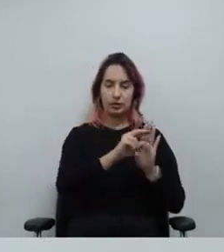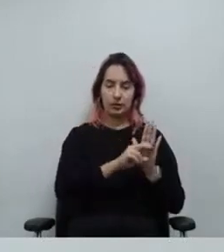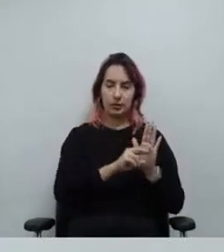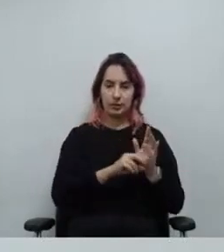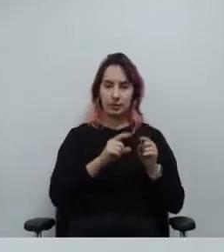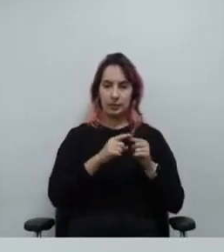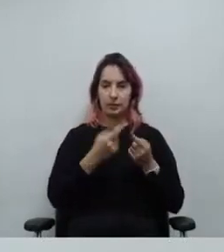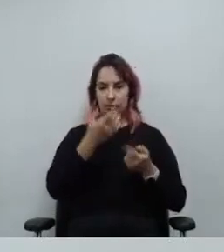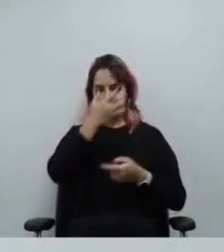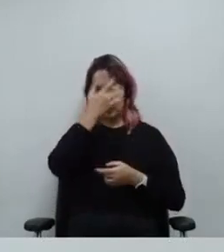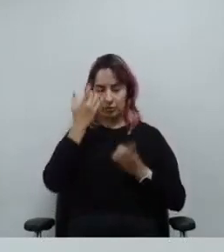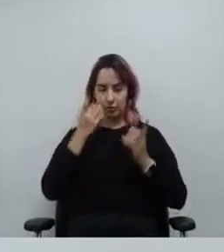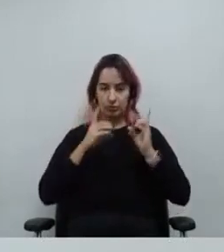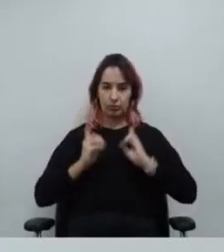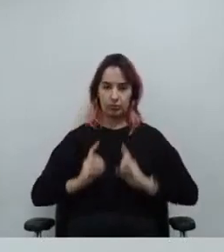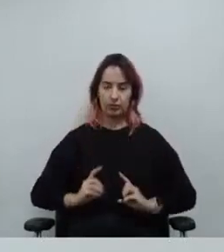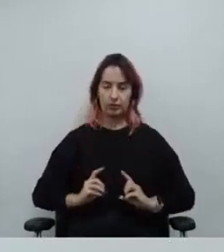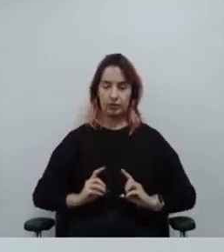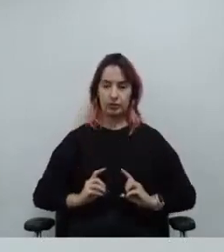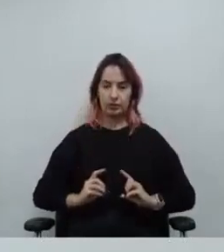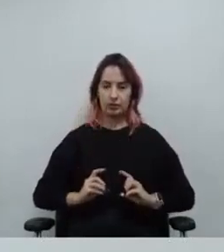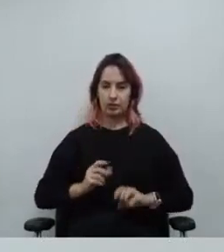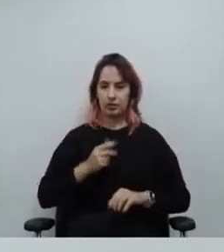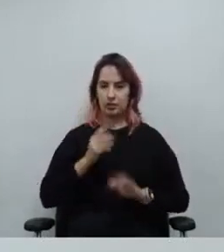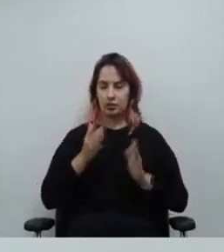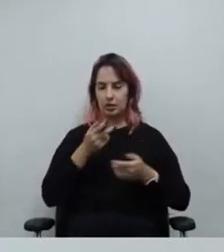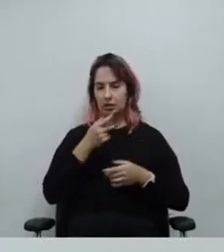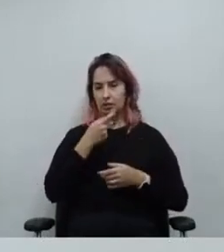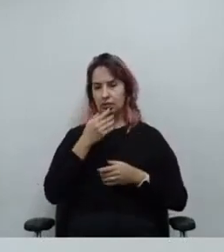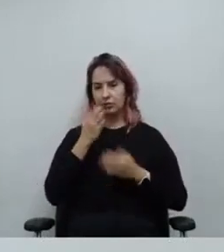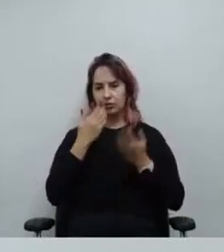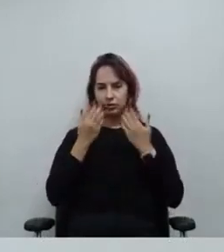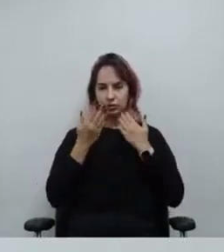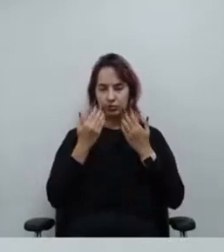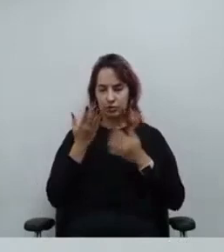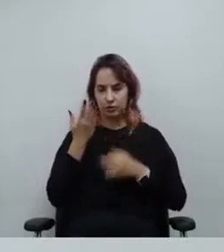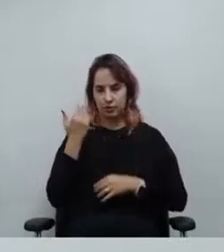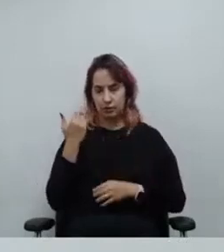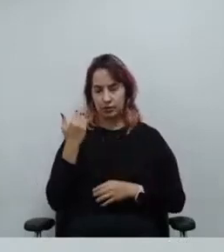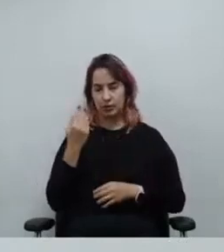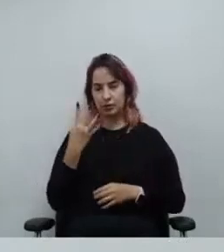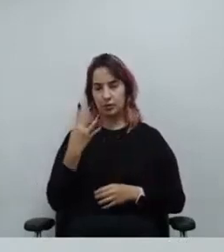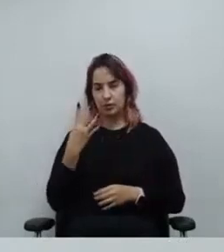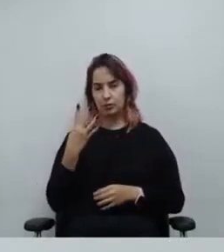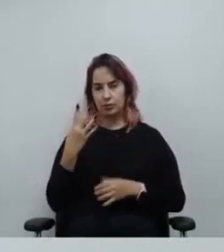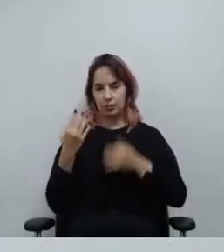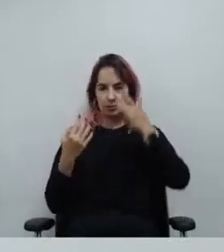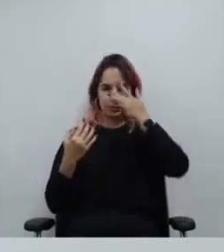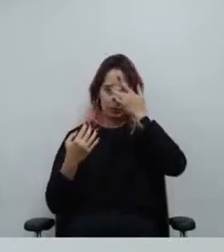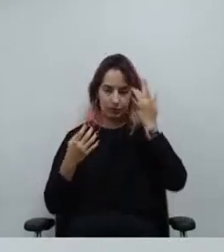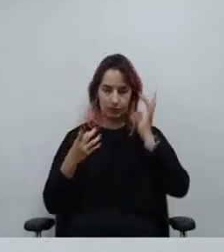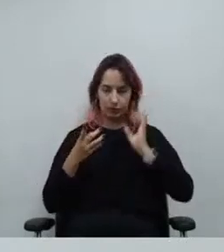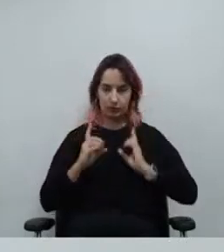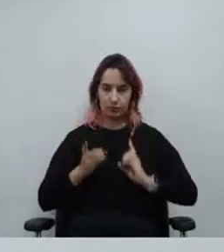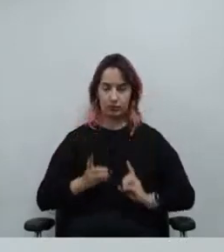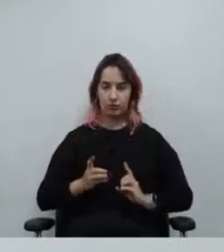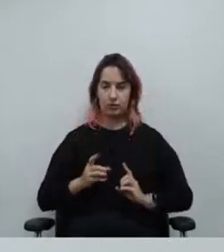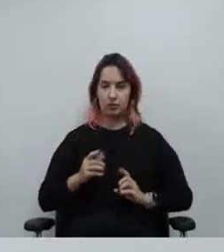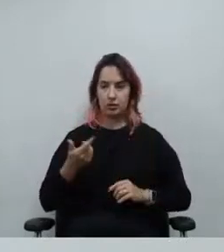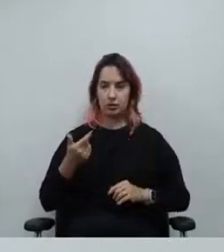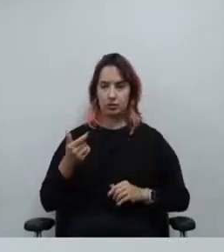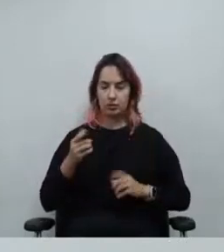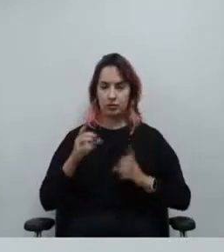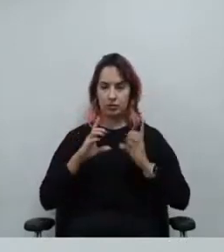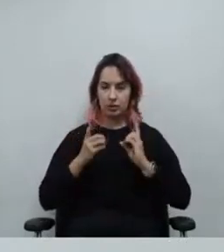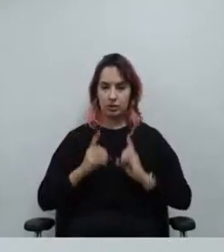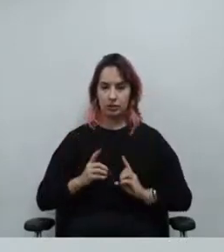às pessoas com deficiência, que foi objeto da discussão algumas sessões atrás, eram 4 candidatos que não tiveram a sua